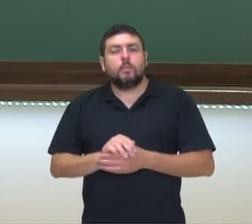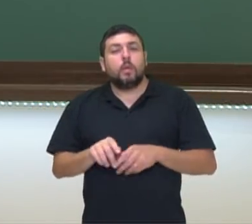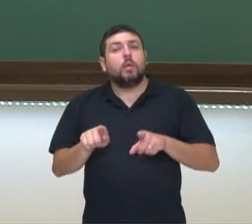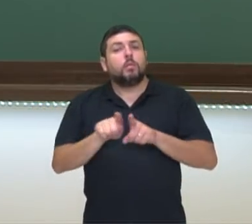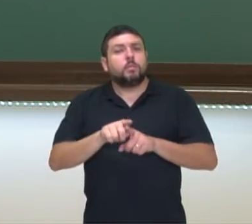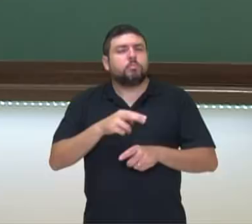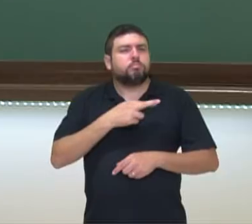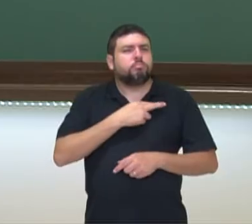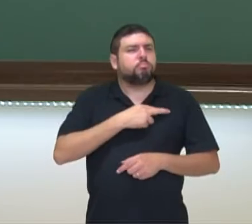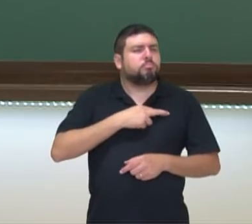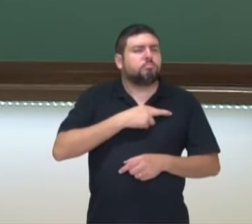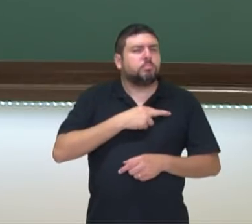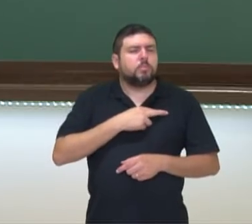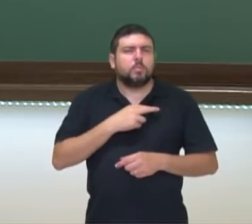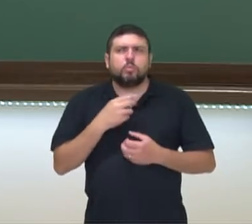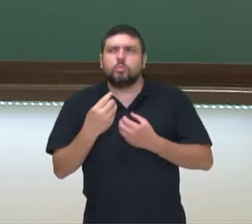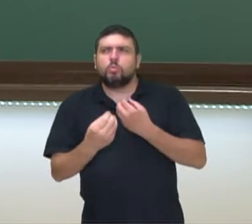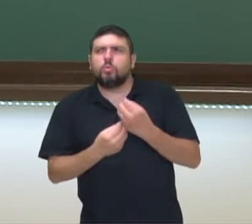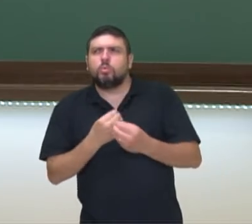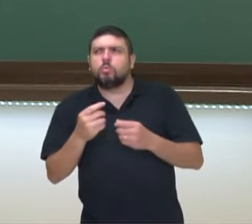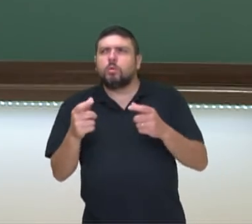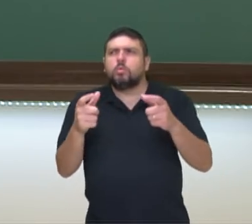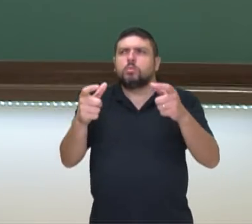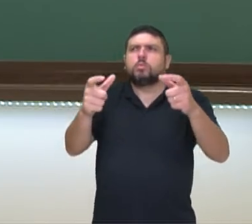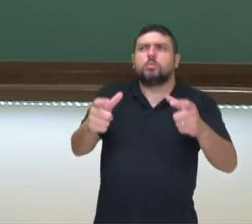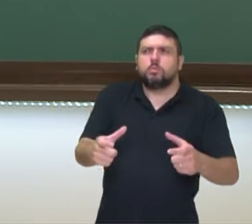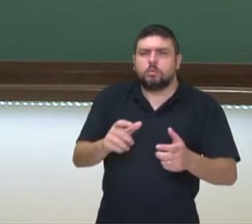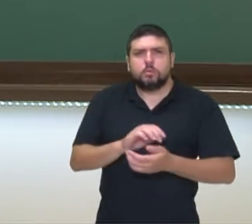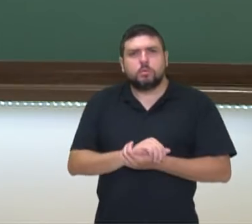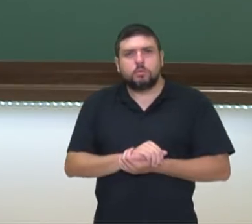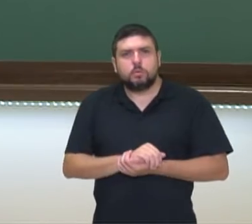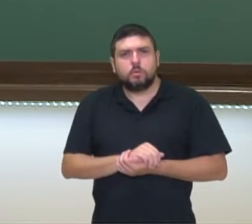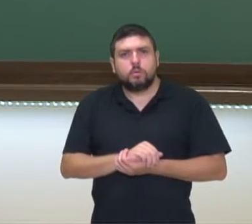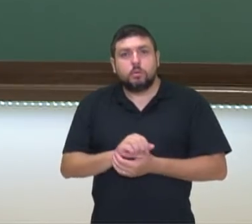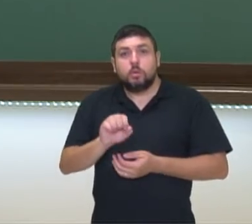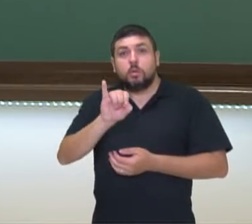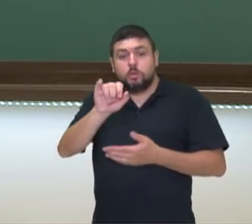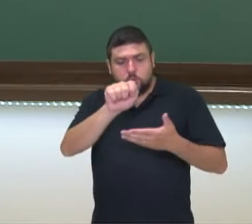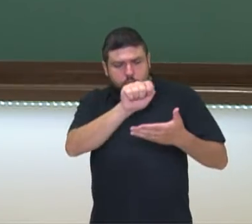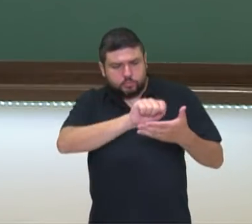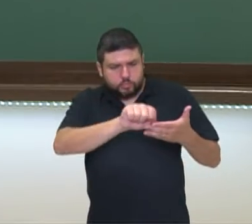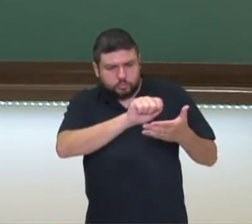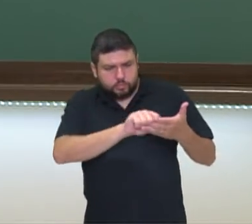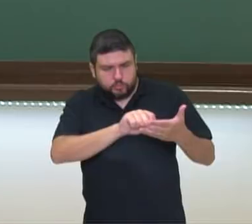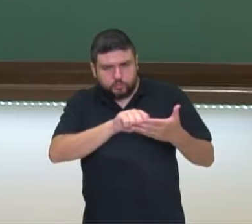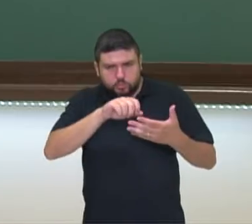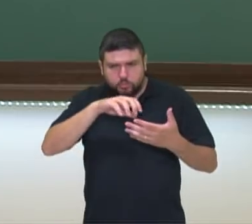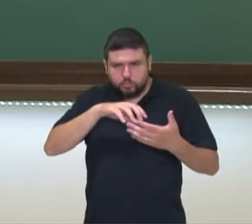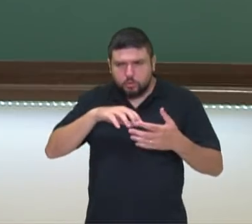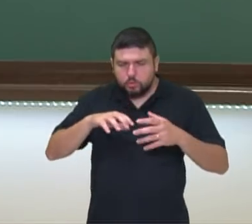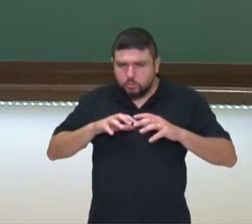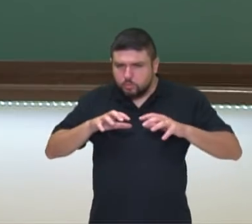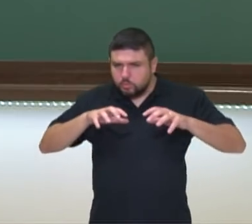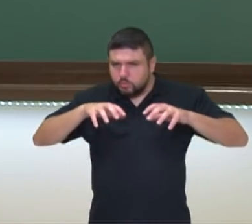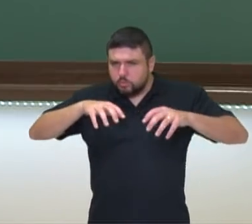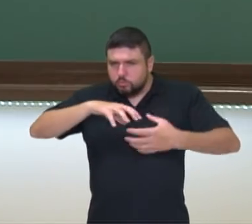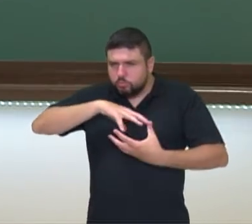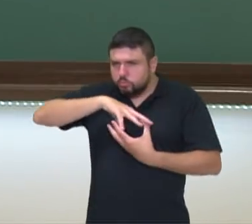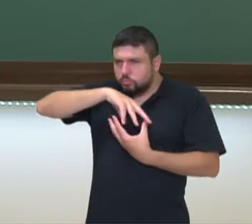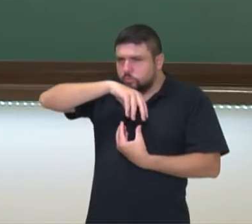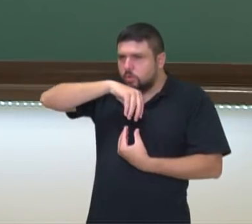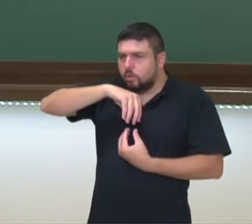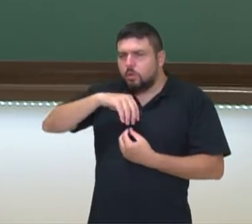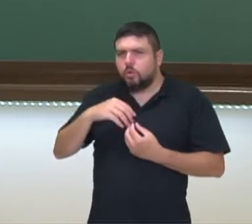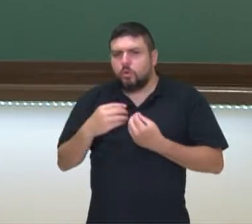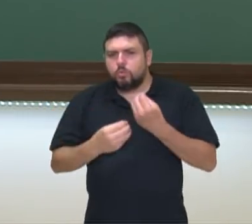tipo de local esses personagens vão estar. Se você vai pensar em algo mais de suspense, também qual é o local que